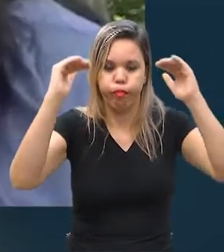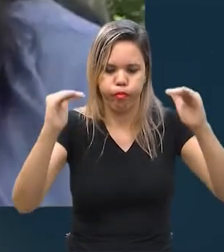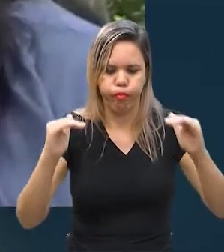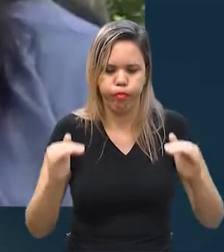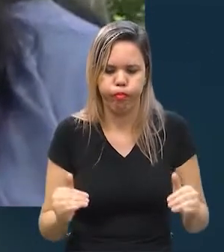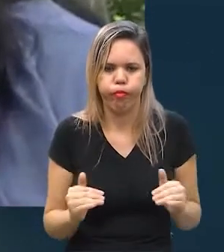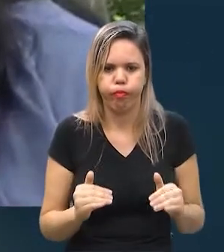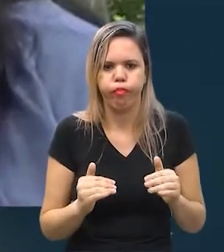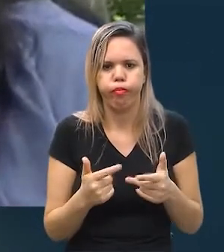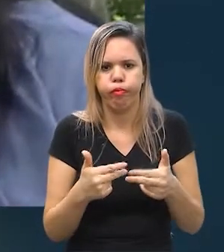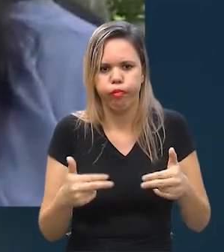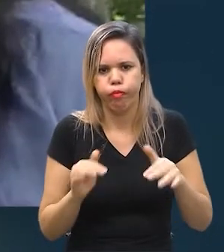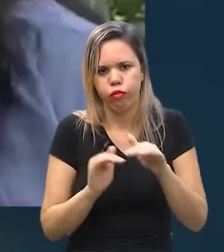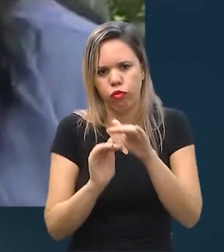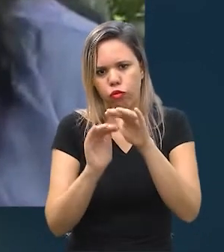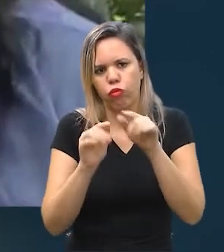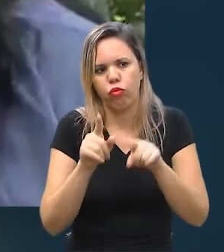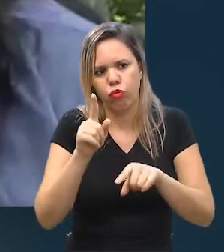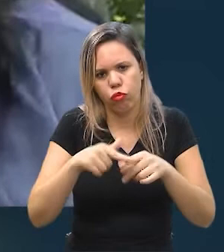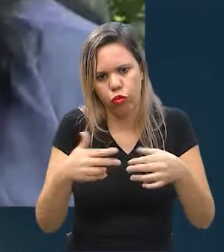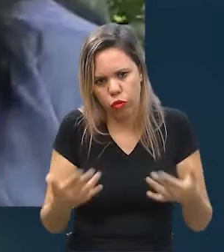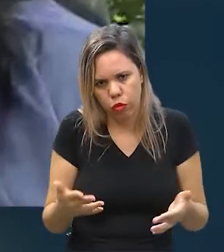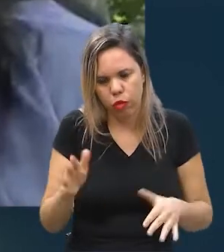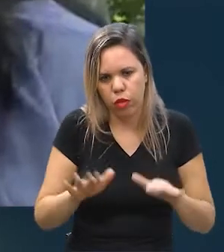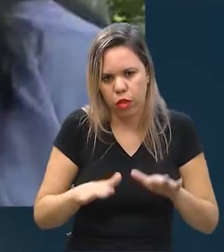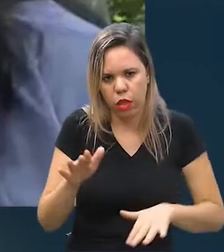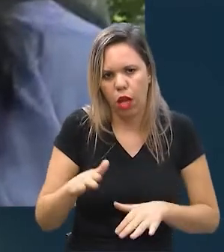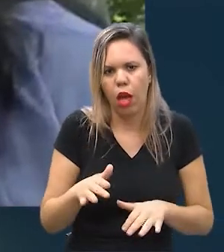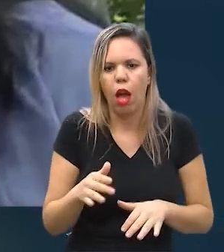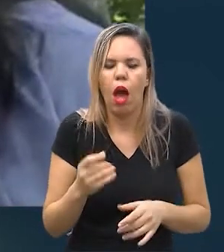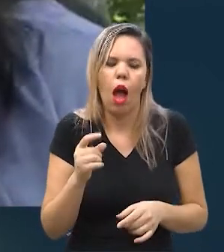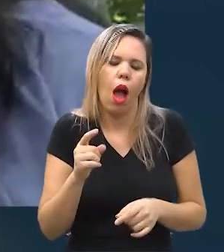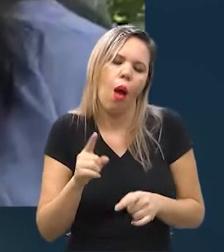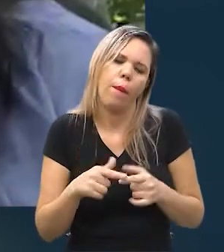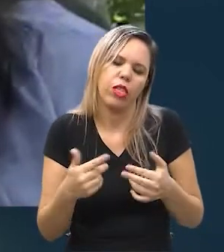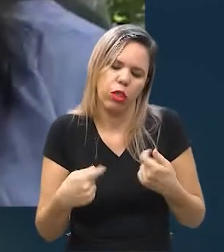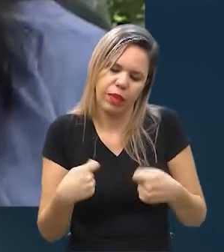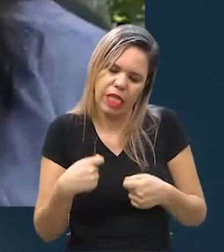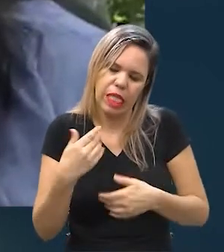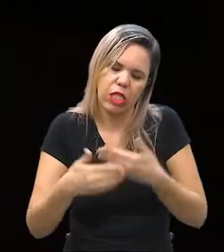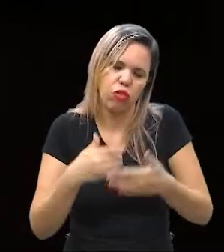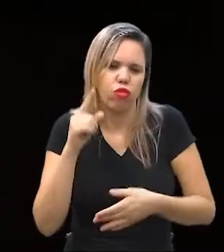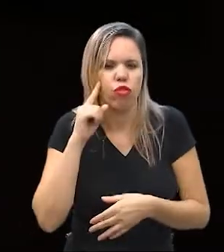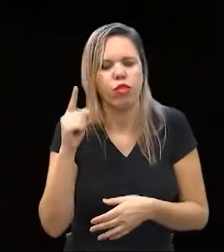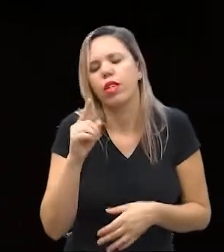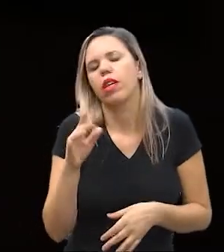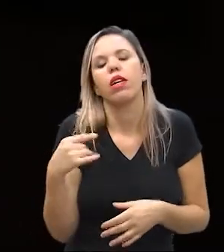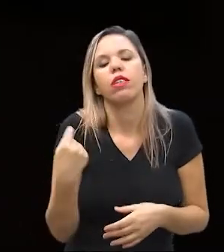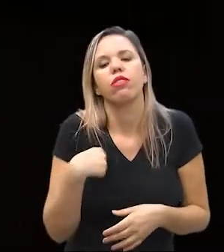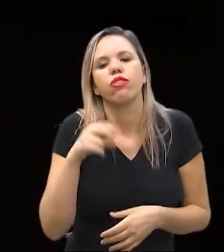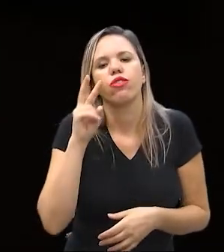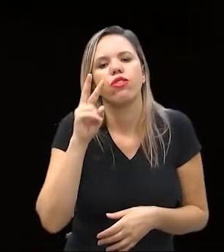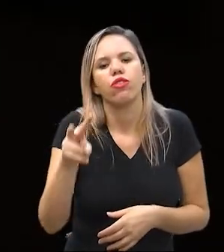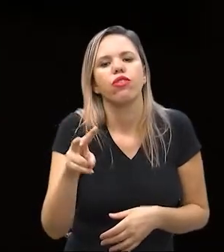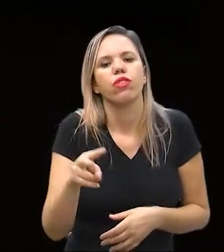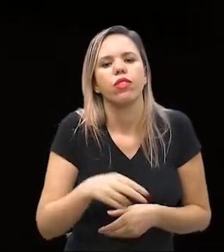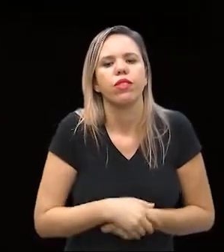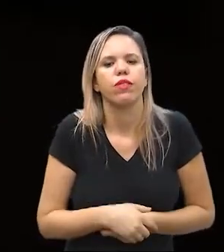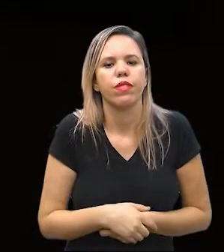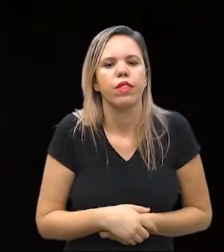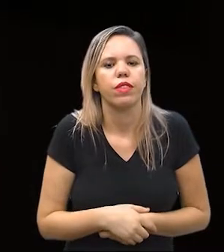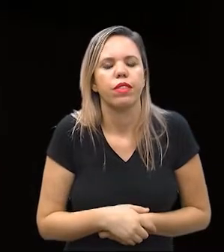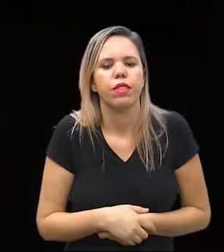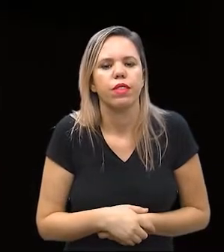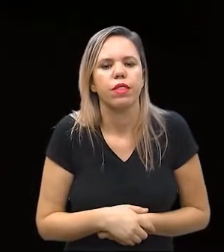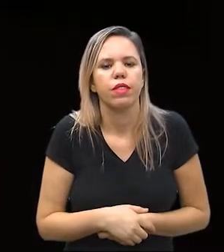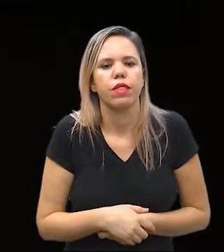e algumas coisas que são mais assim suprimentos mesmo do dia a dia. A gente está vendo assim, aí, nosso... a gente está